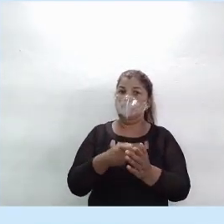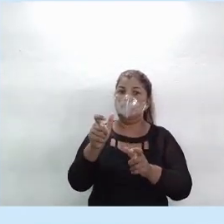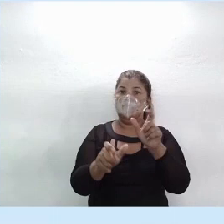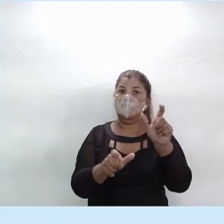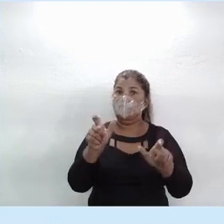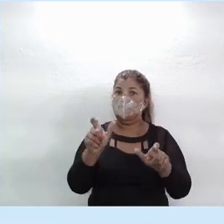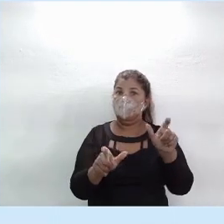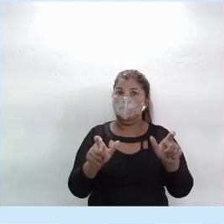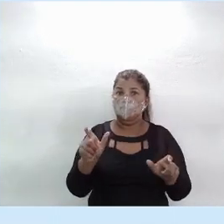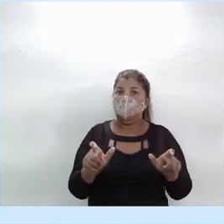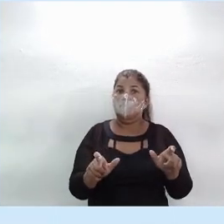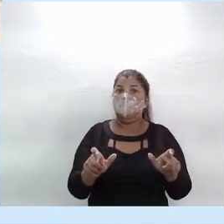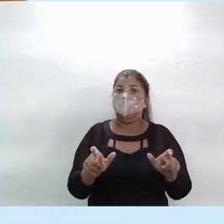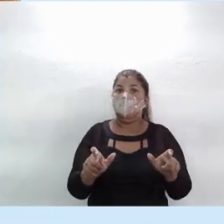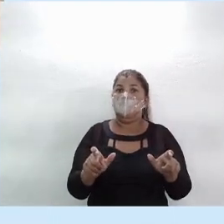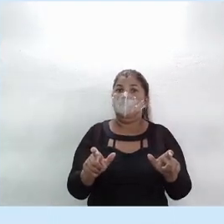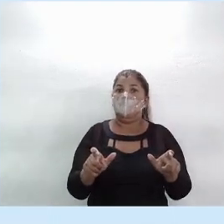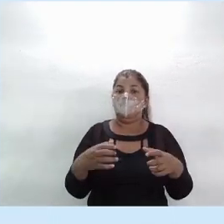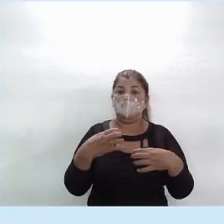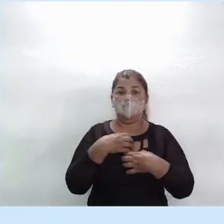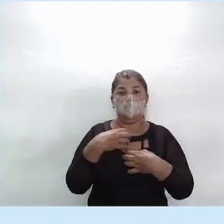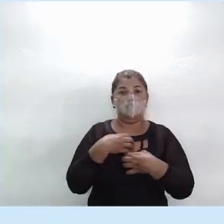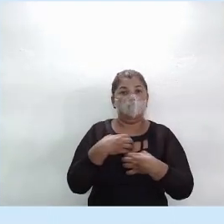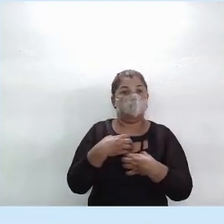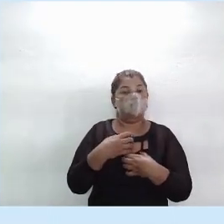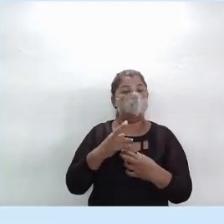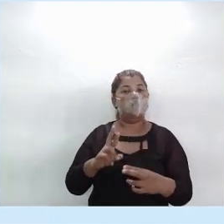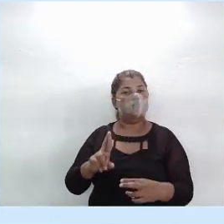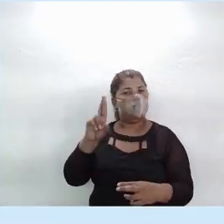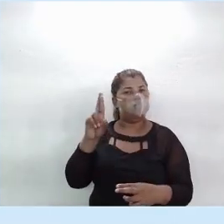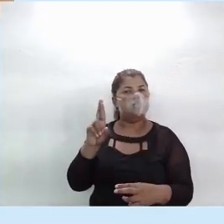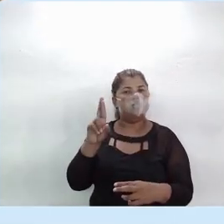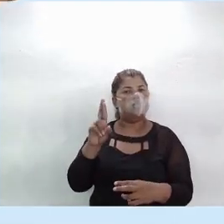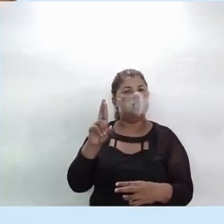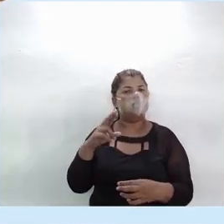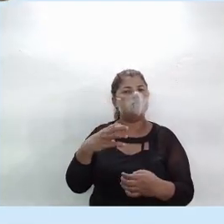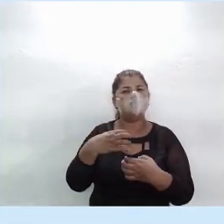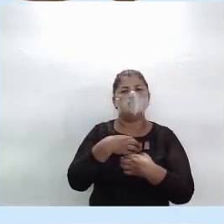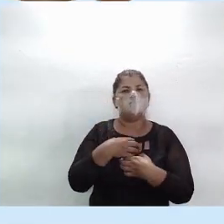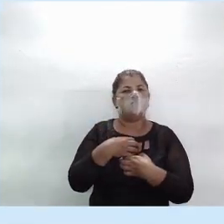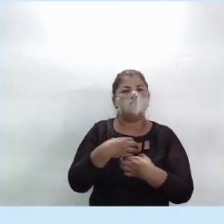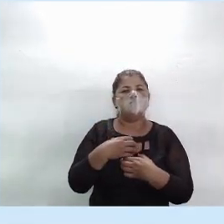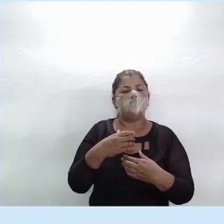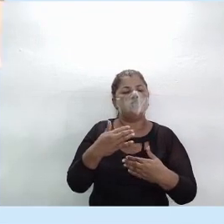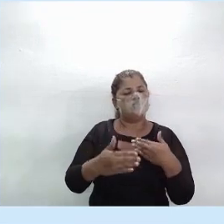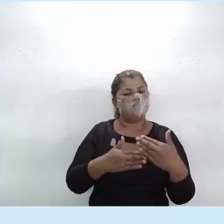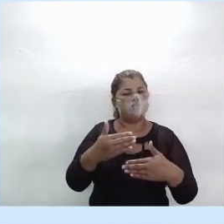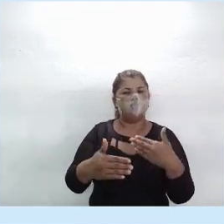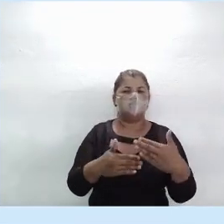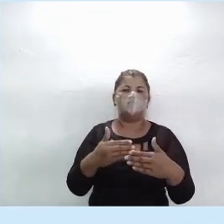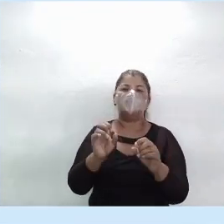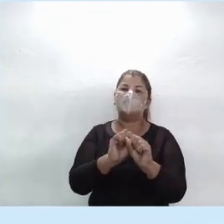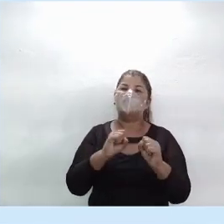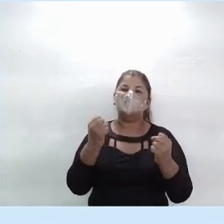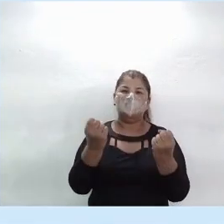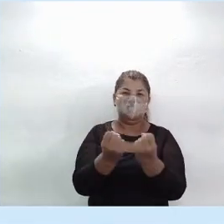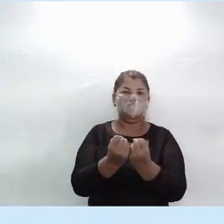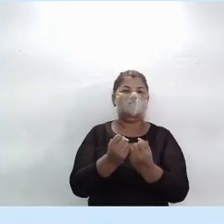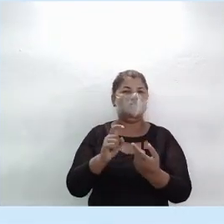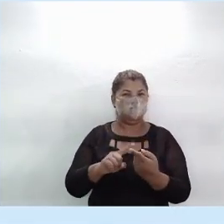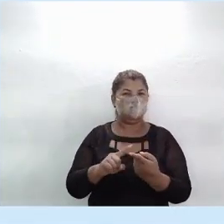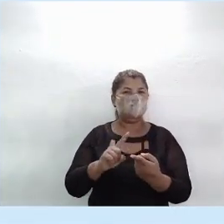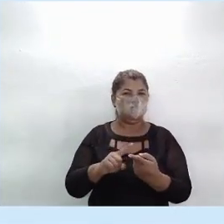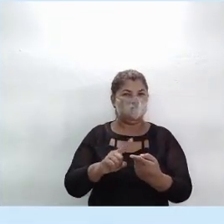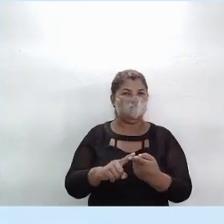o quê? Sentir-se representado e sentir-se construtor desta sociedade também.